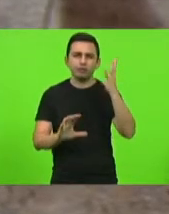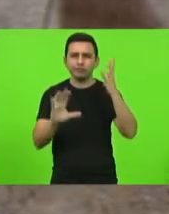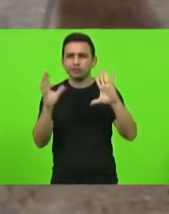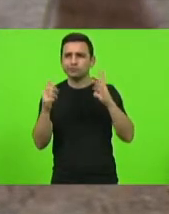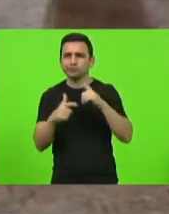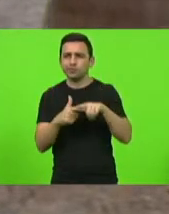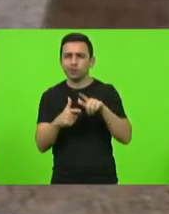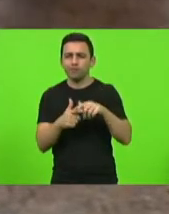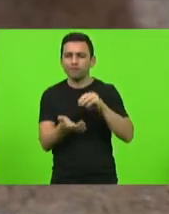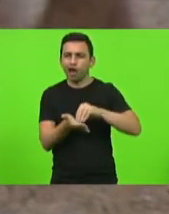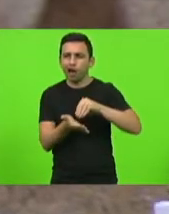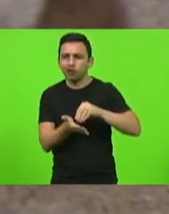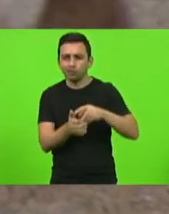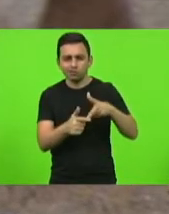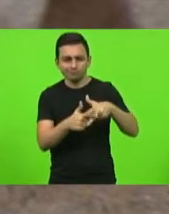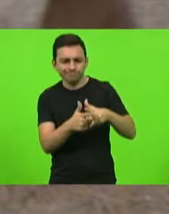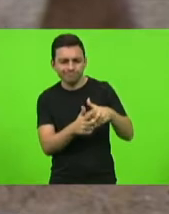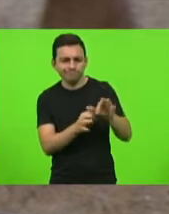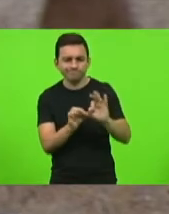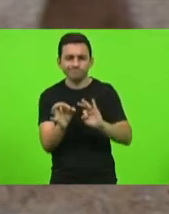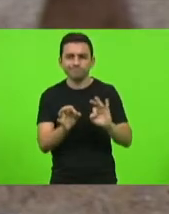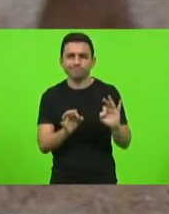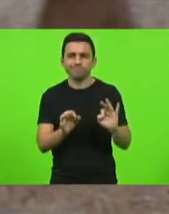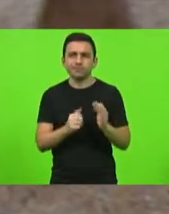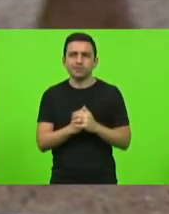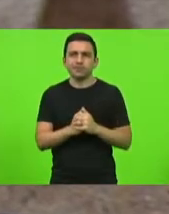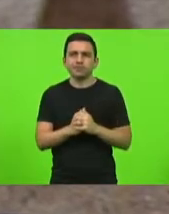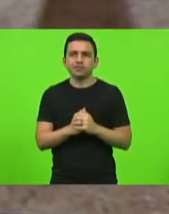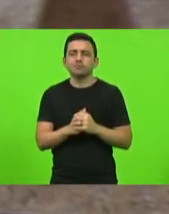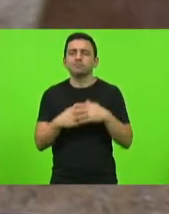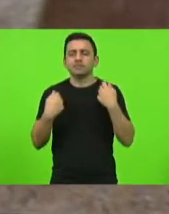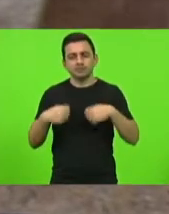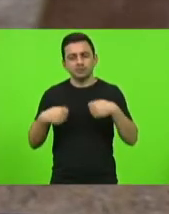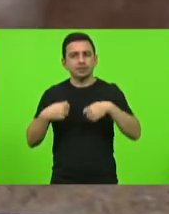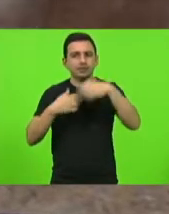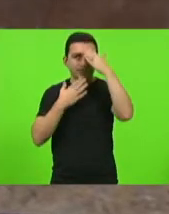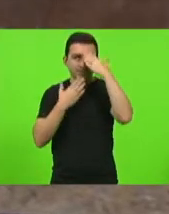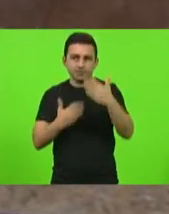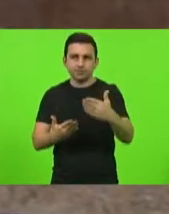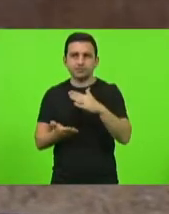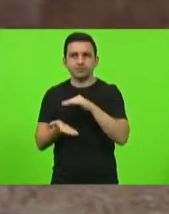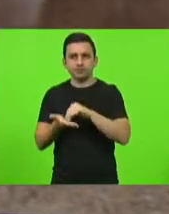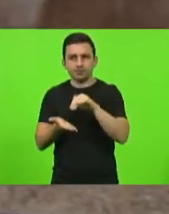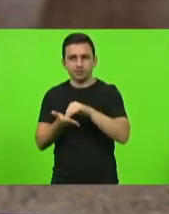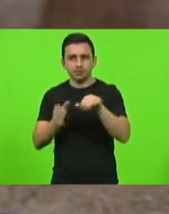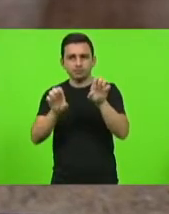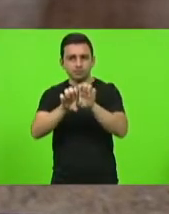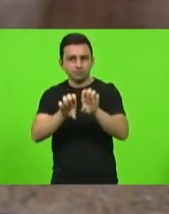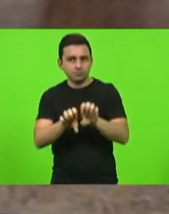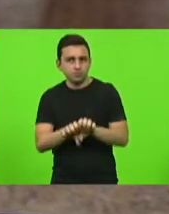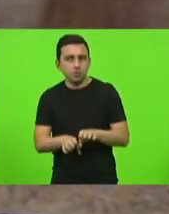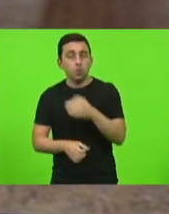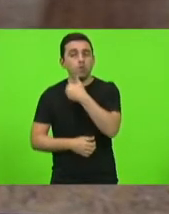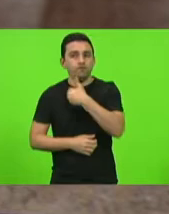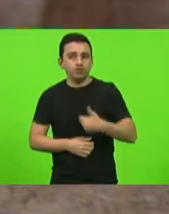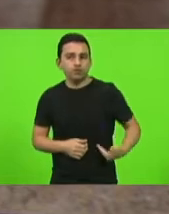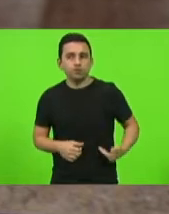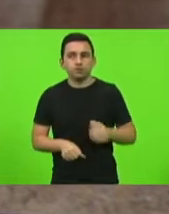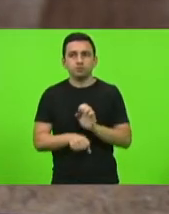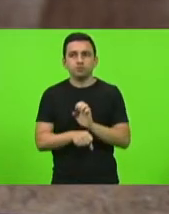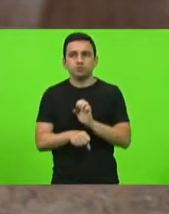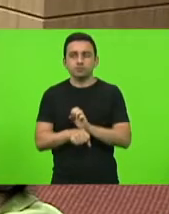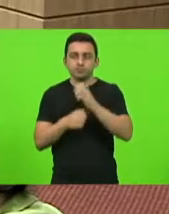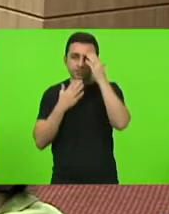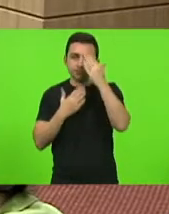de manutenção, e realmente nós só temos a agradecer o secretário de Infraestrutura e o governador do Estado. Obrigado, senhor